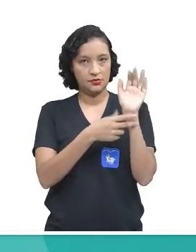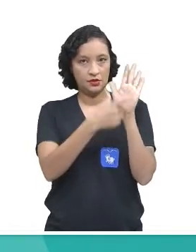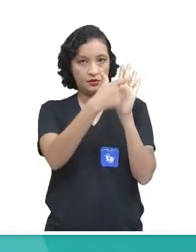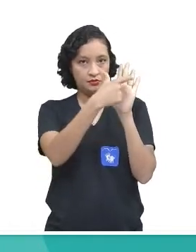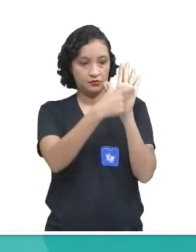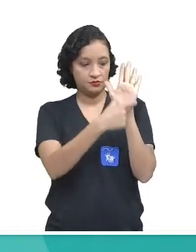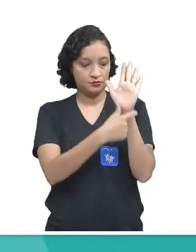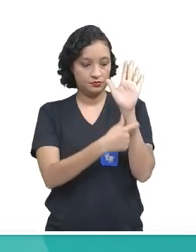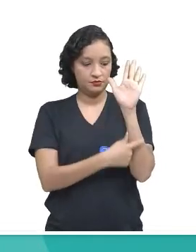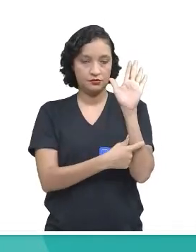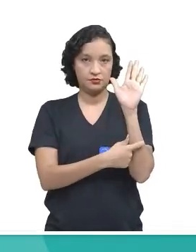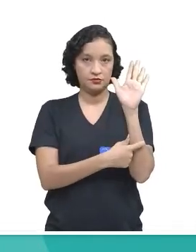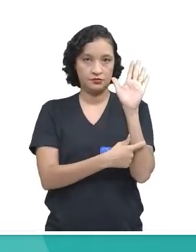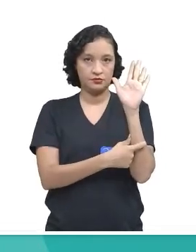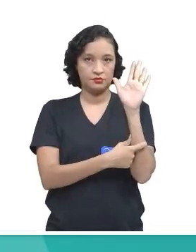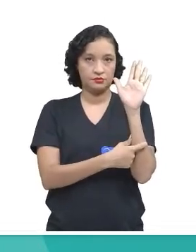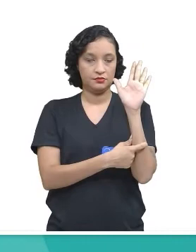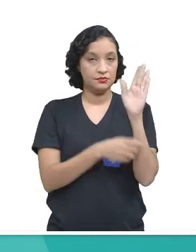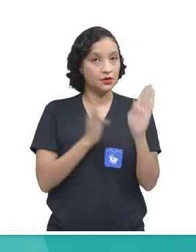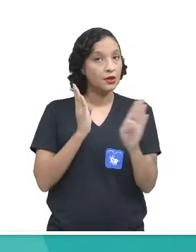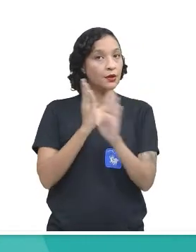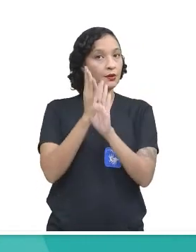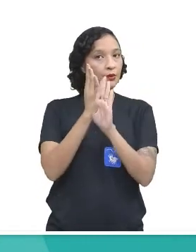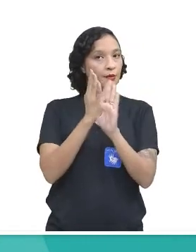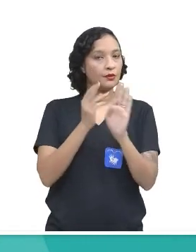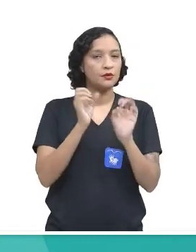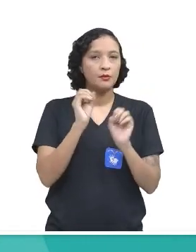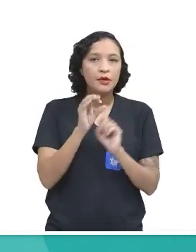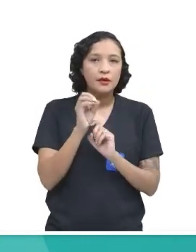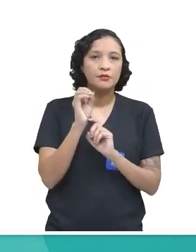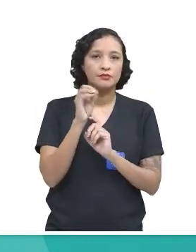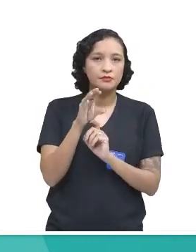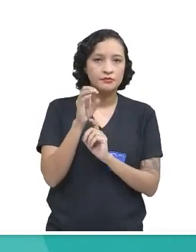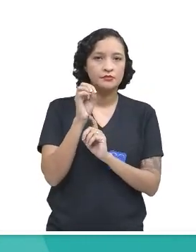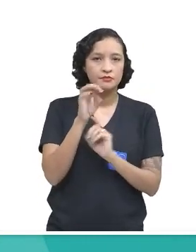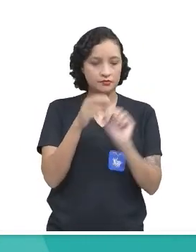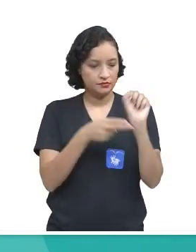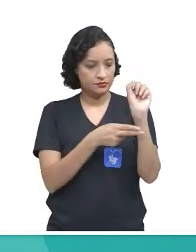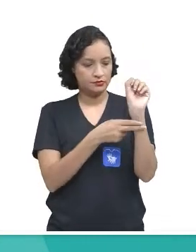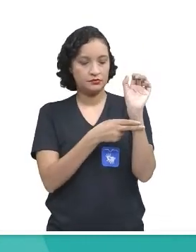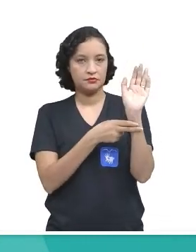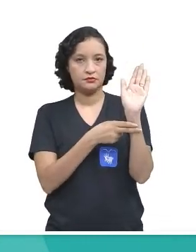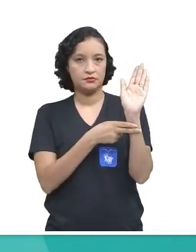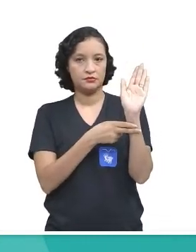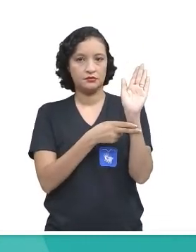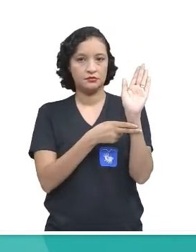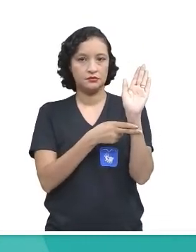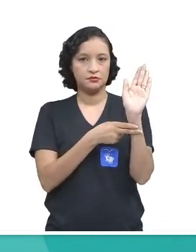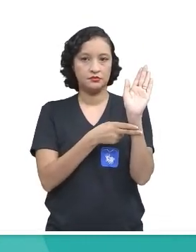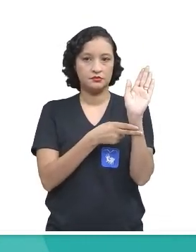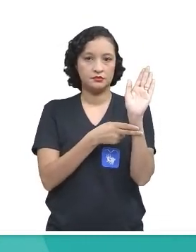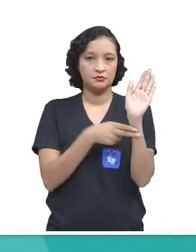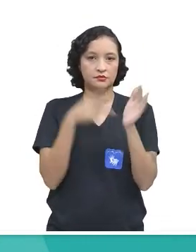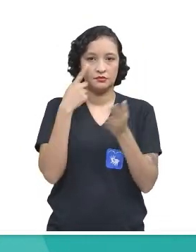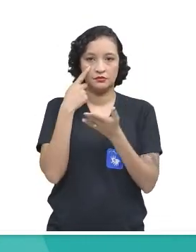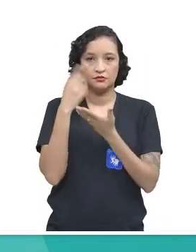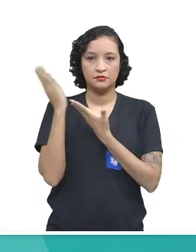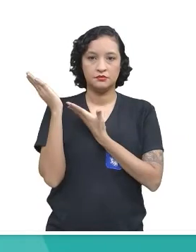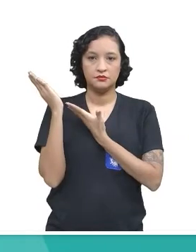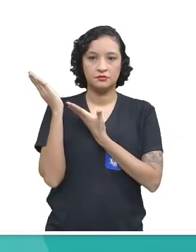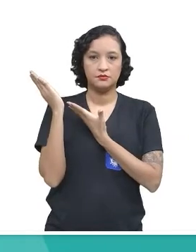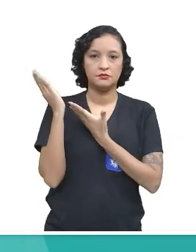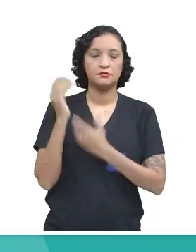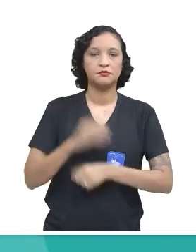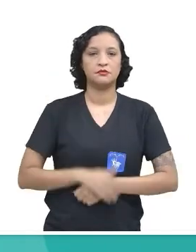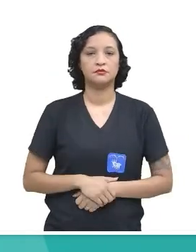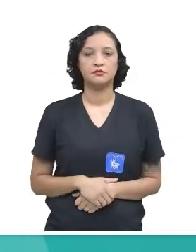primeiro você localiza o movimento, né, as batidas, certo? Você localiza essa pulsação